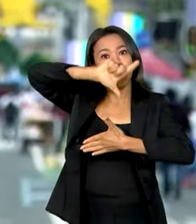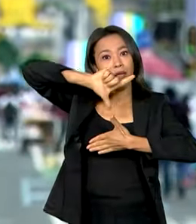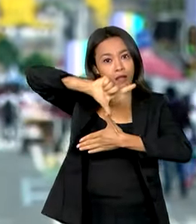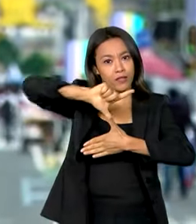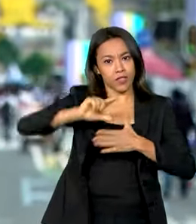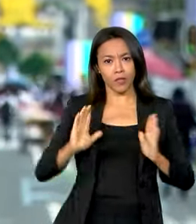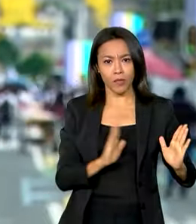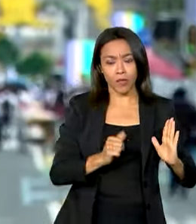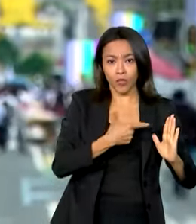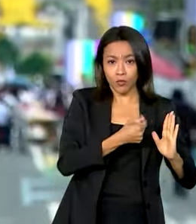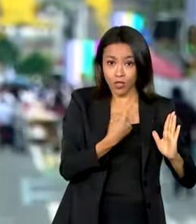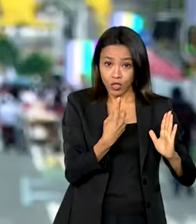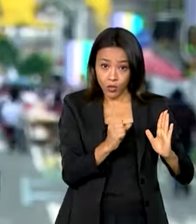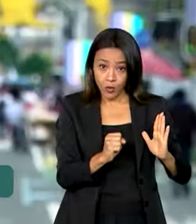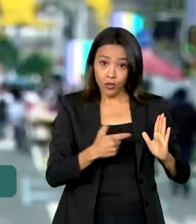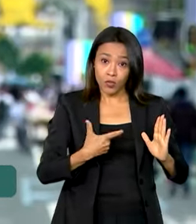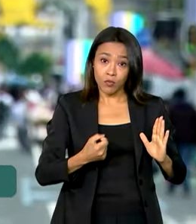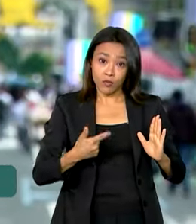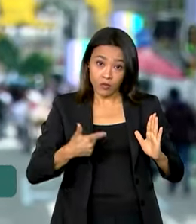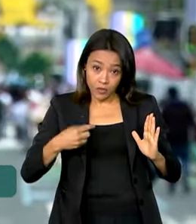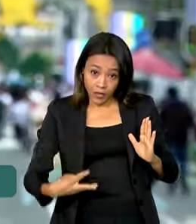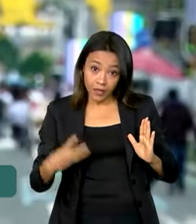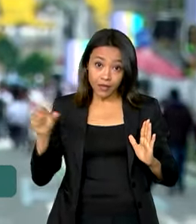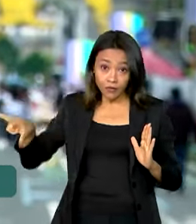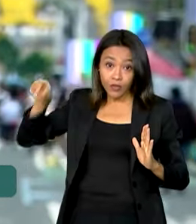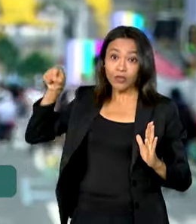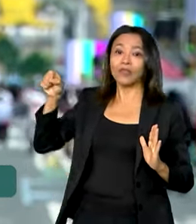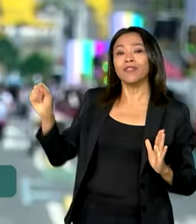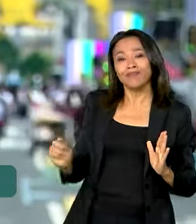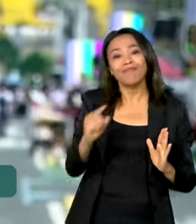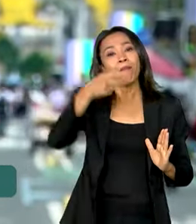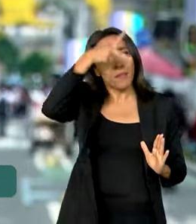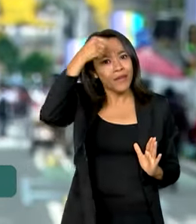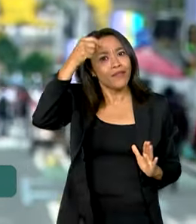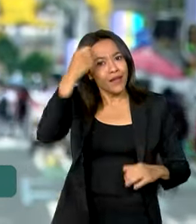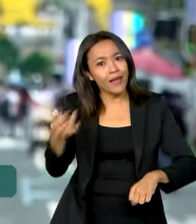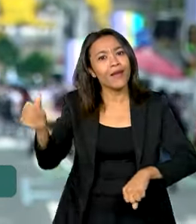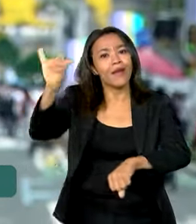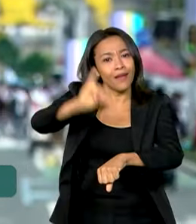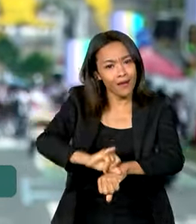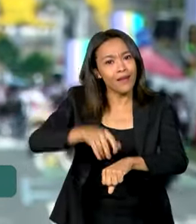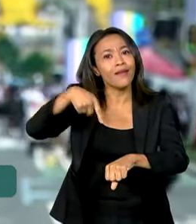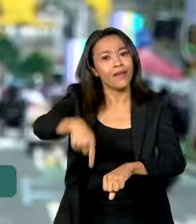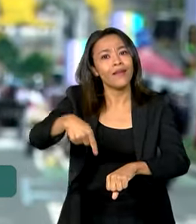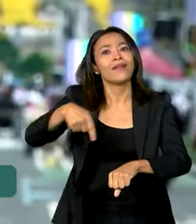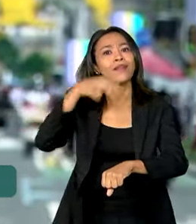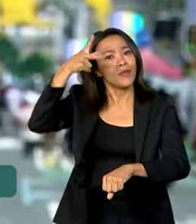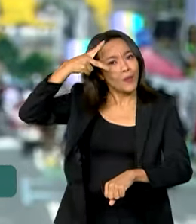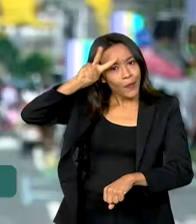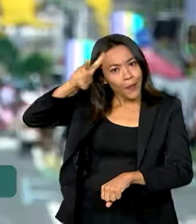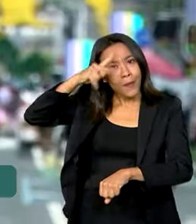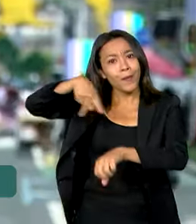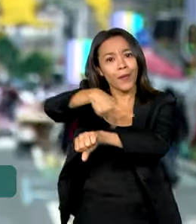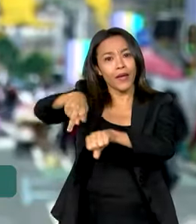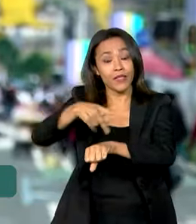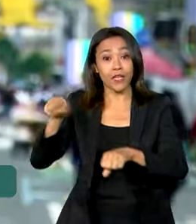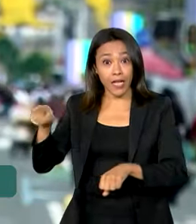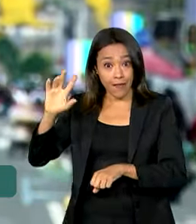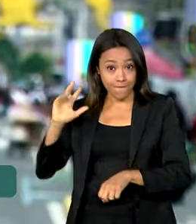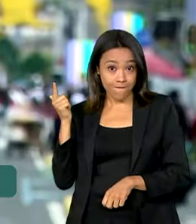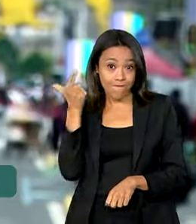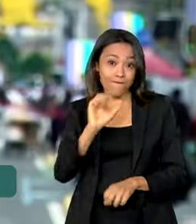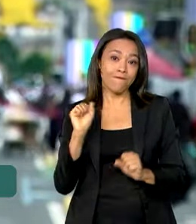2018 e 2023 ela foi prefeita da cidade do México este ano venceu as eleições